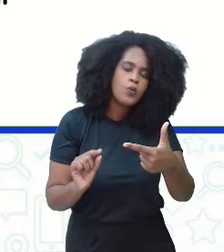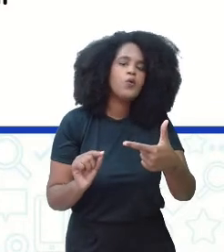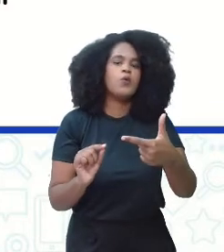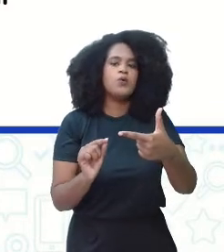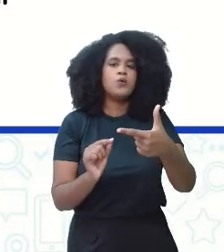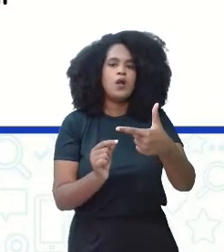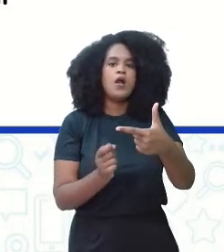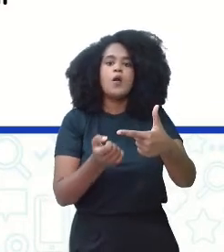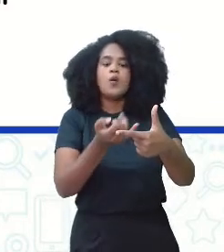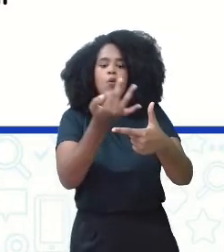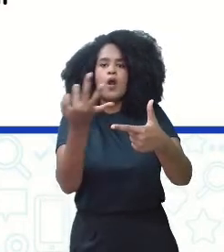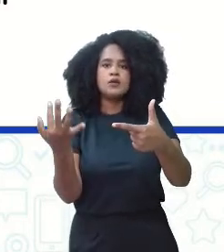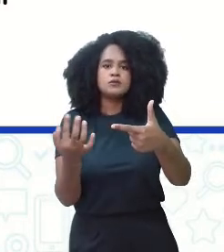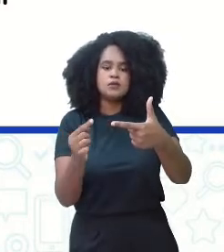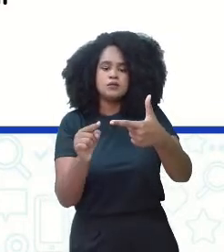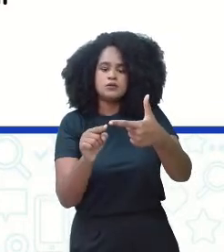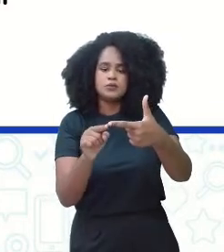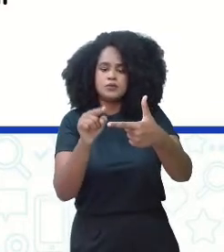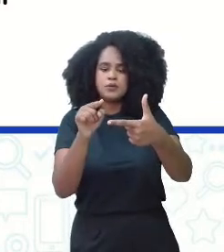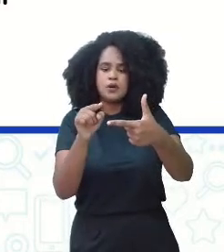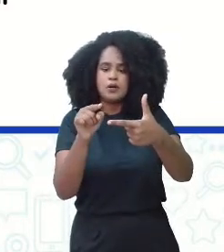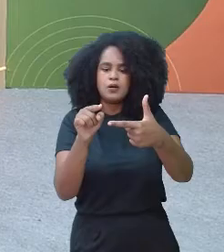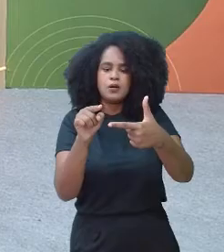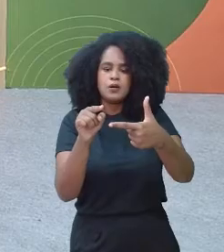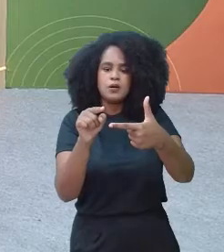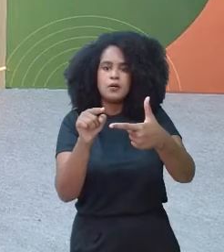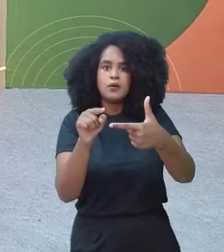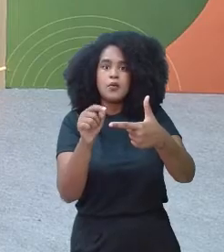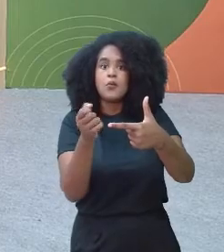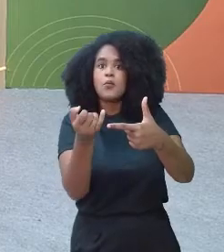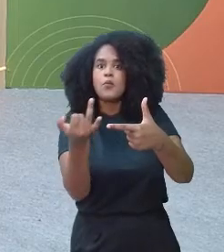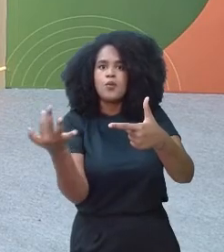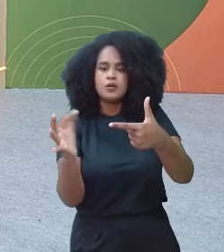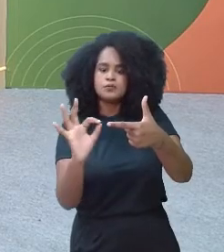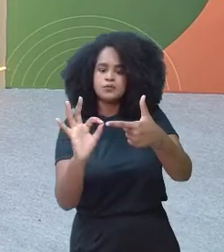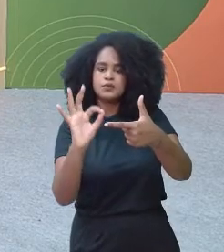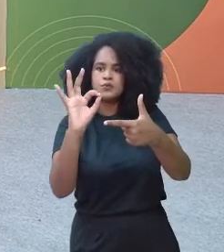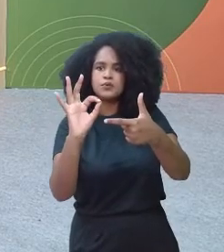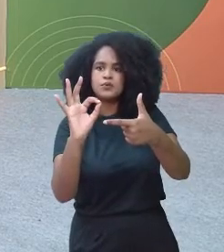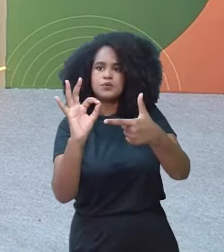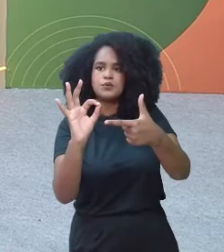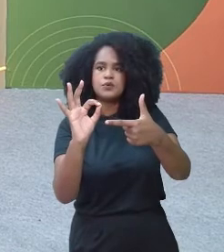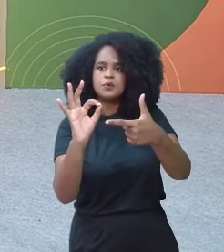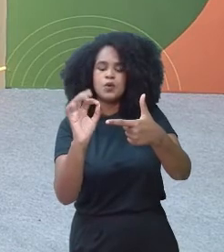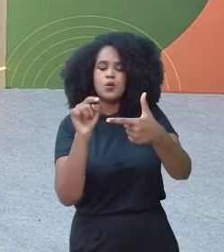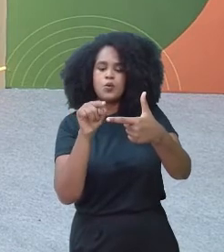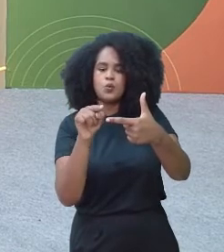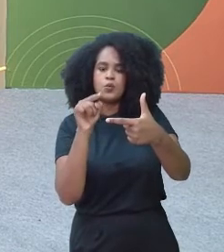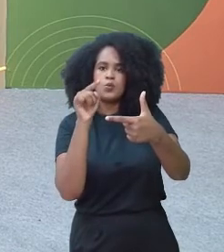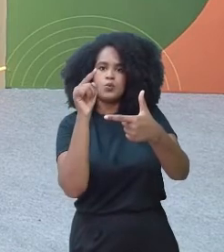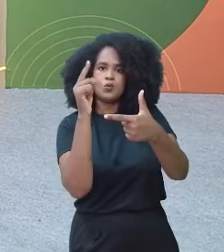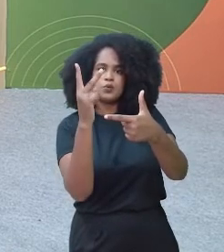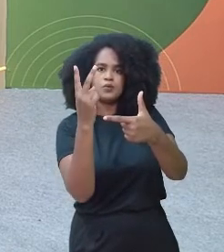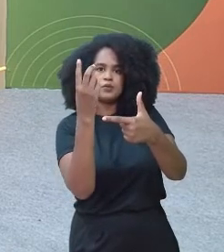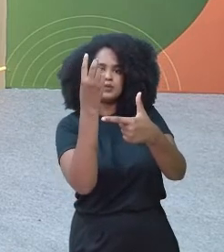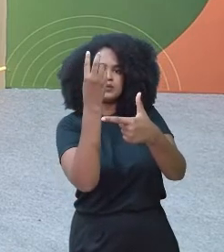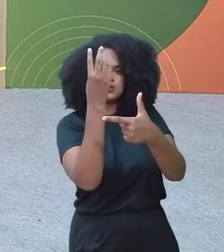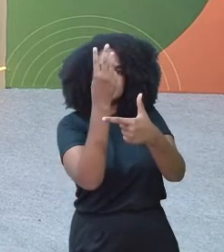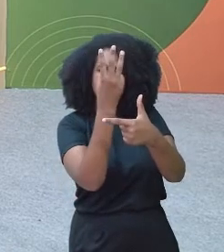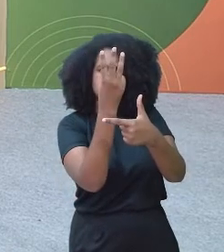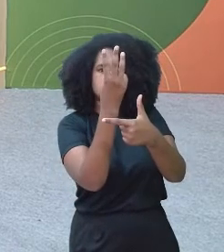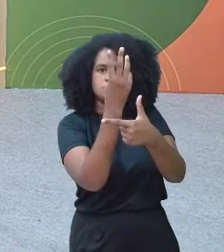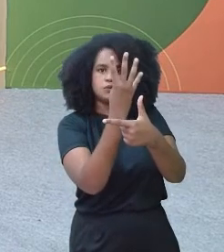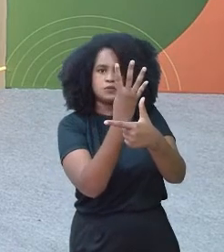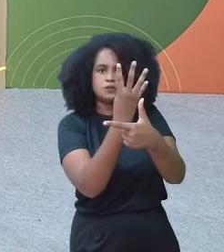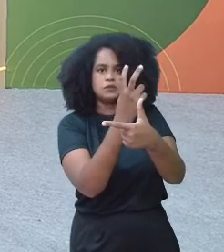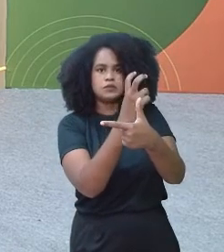eu tenho para conseguir formar esse quadrado maior. Então, a gente começa aqui, ó, 1, 2, 3, 4, 5, 6,